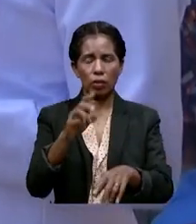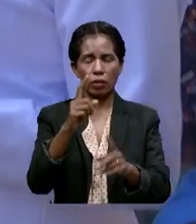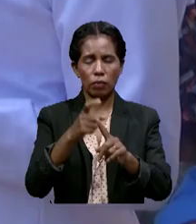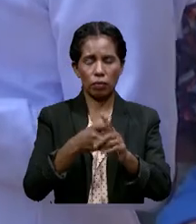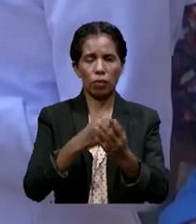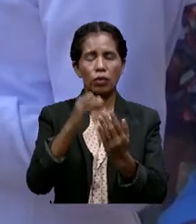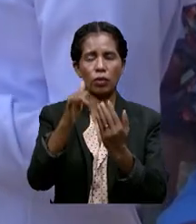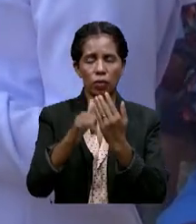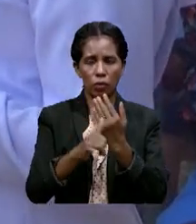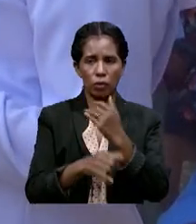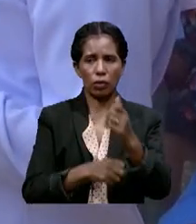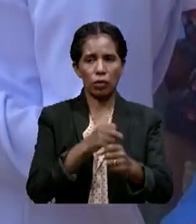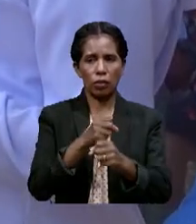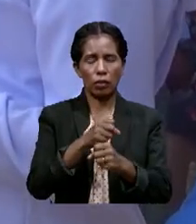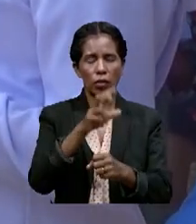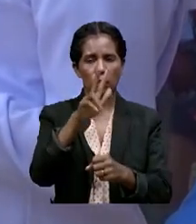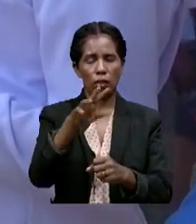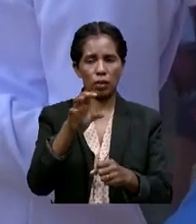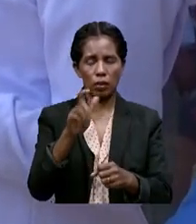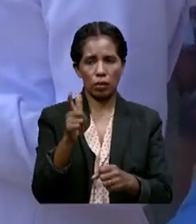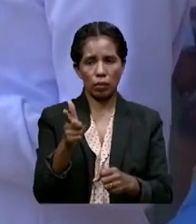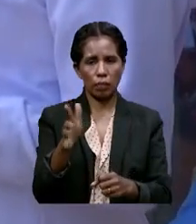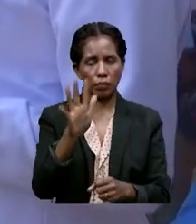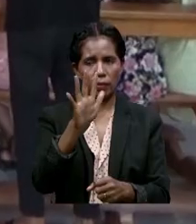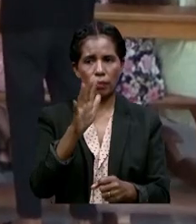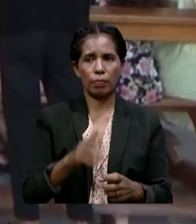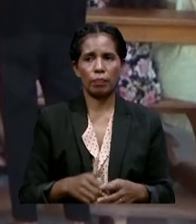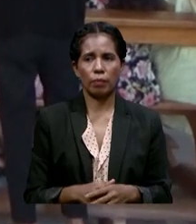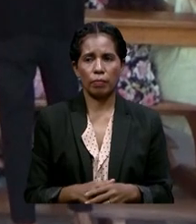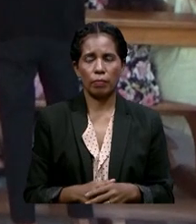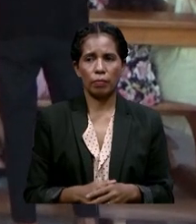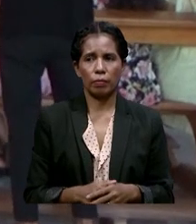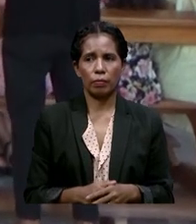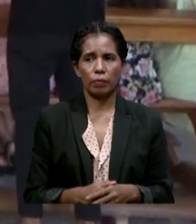Zunho, tinham atos tolo, Ronulores Lima. Abraão Amaral, Ziamen.